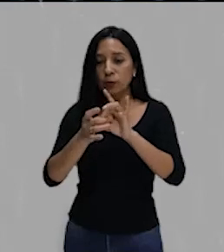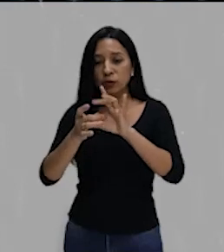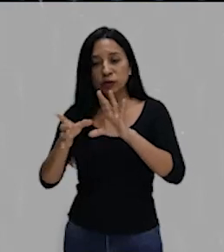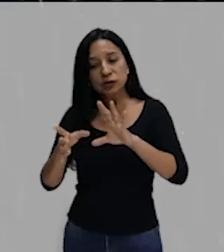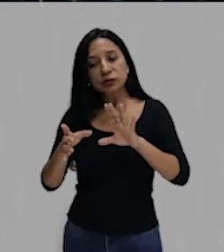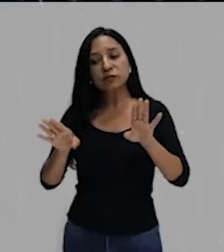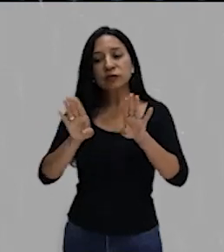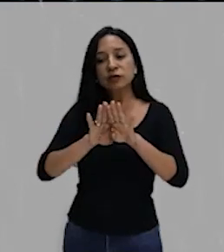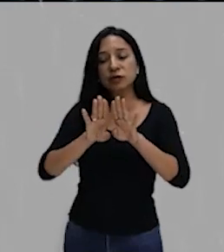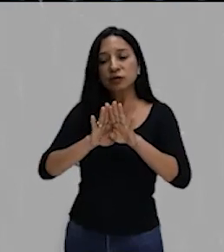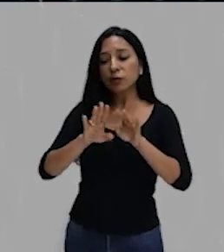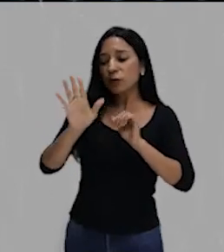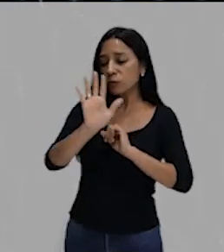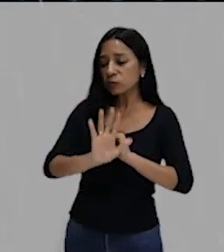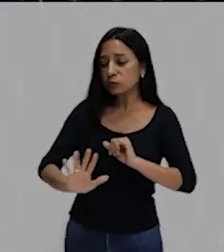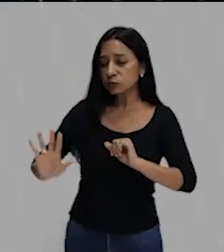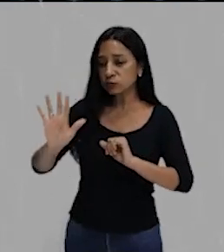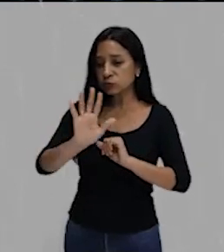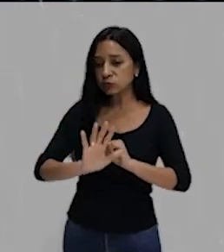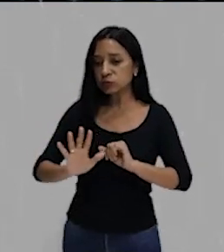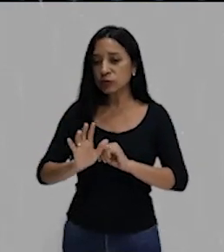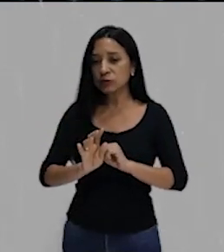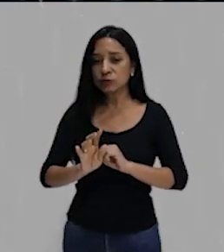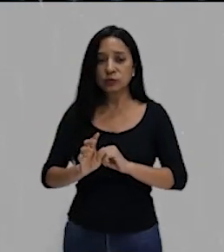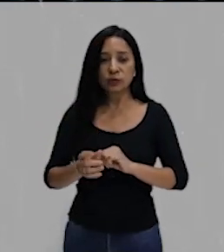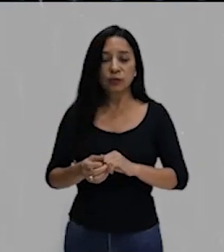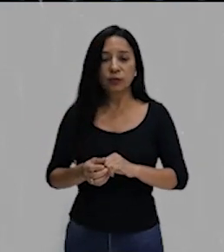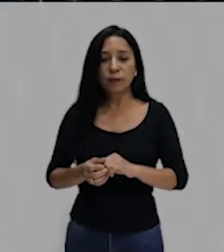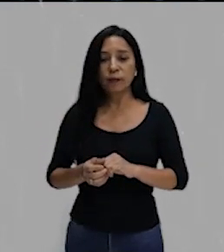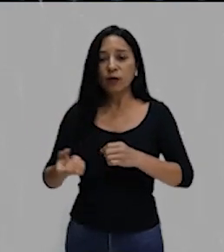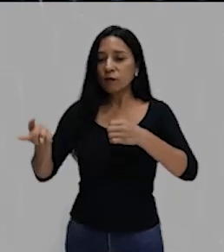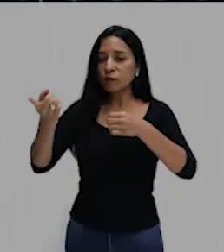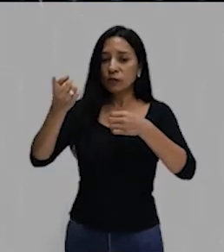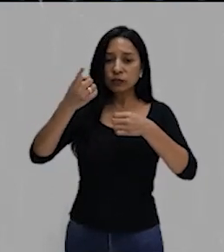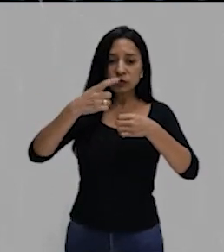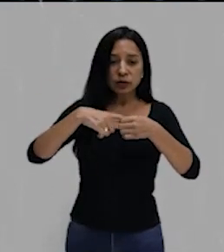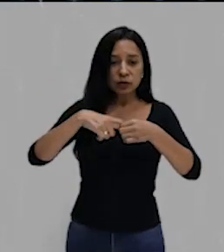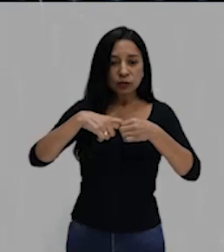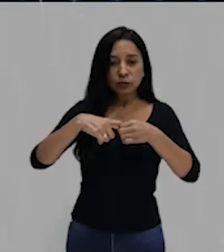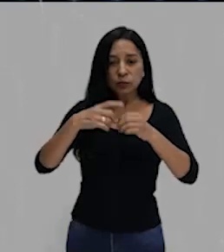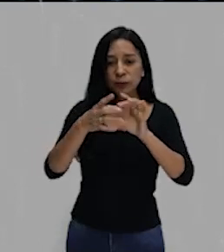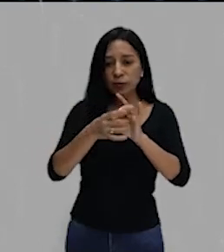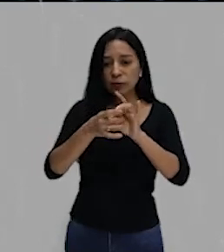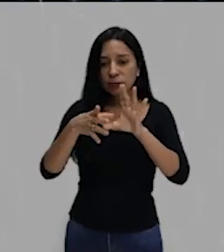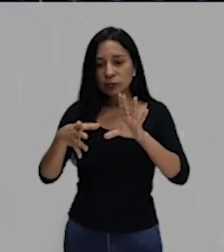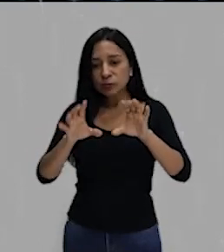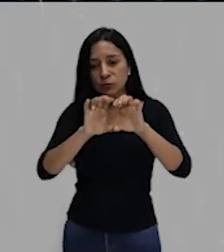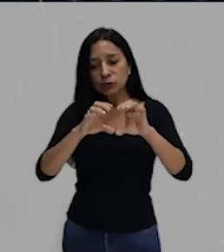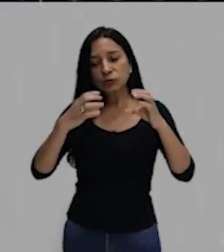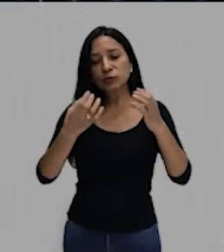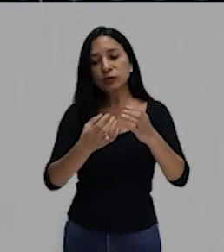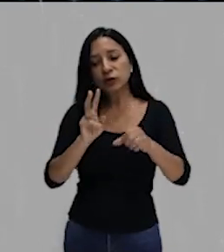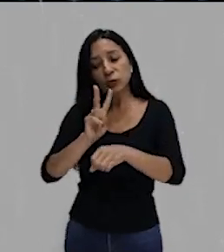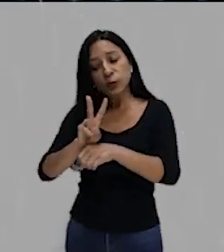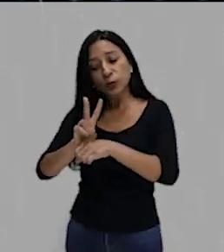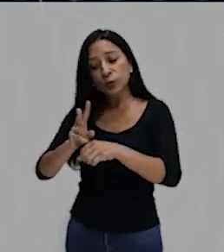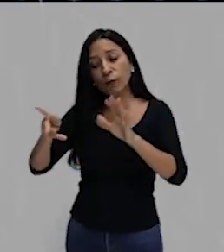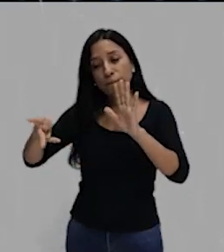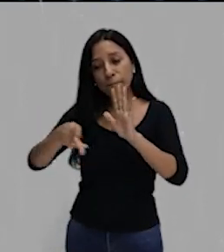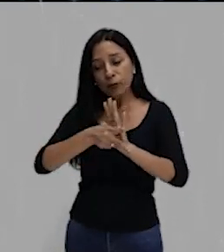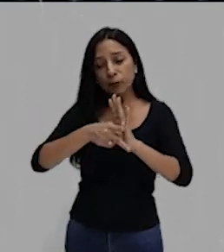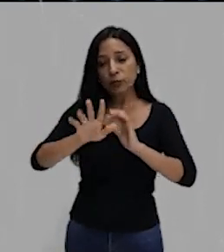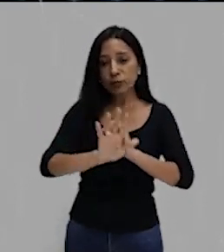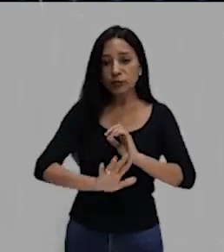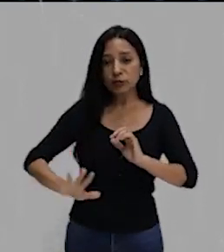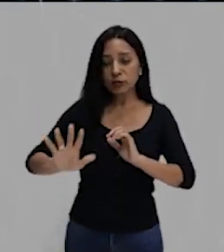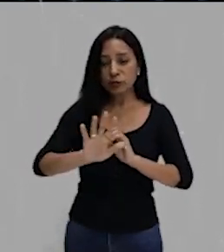E, inclusive, isso aqui remete justamente isso aqui, ó. Permitir que as comunidades cuidem do seu próprio ambiente. Então, a gente